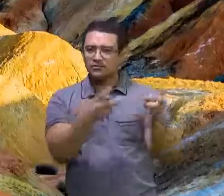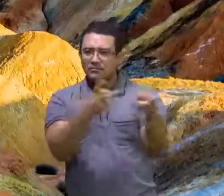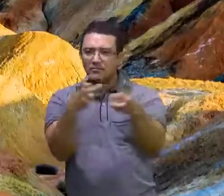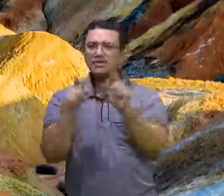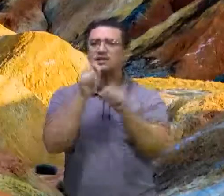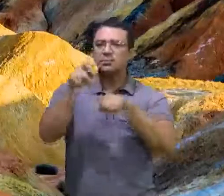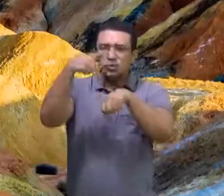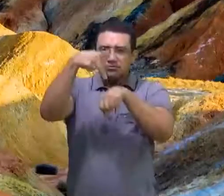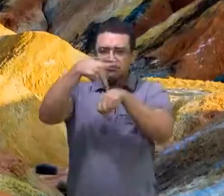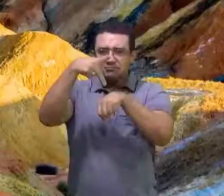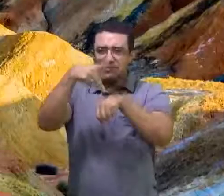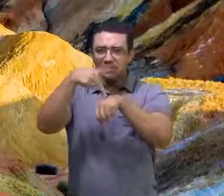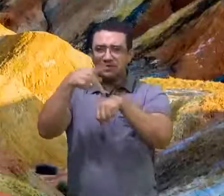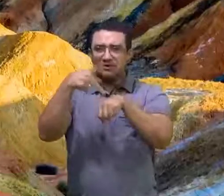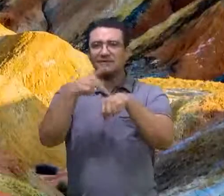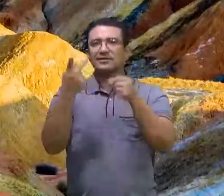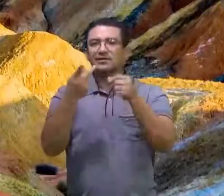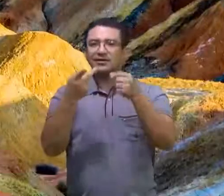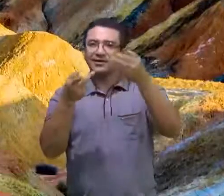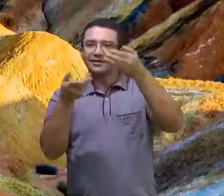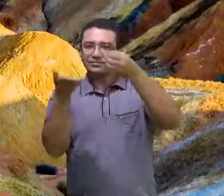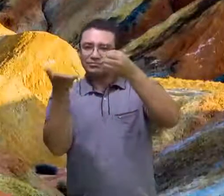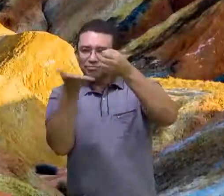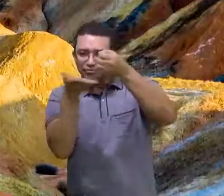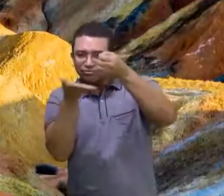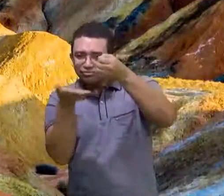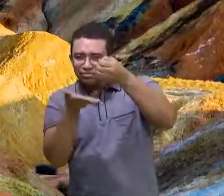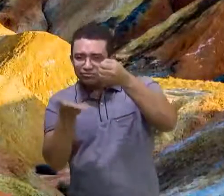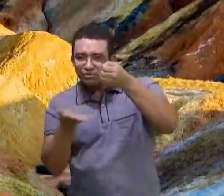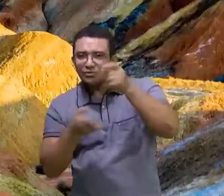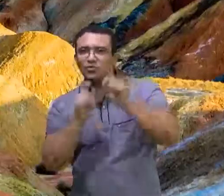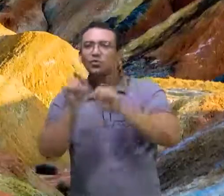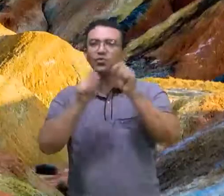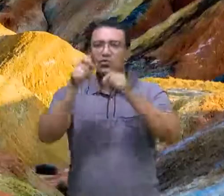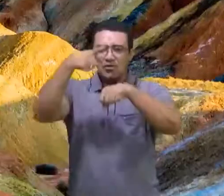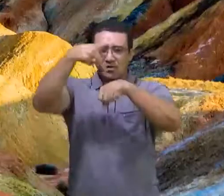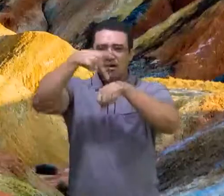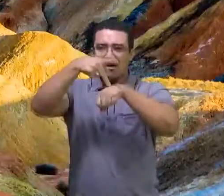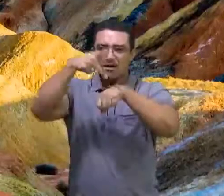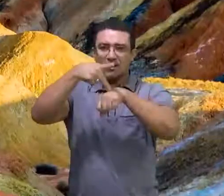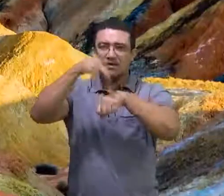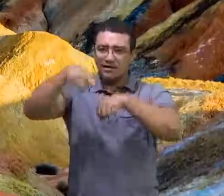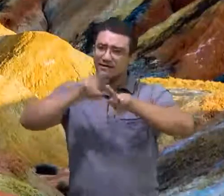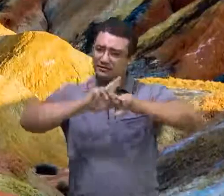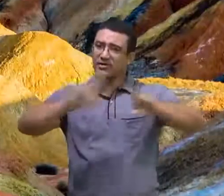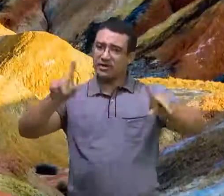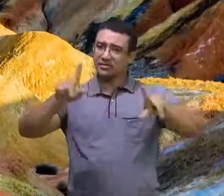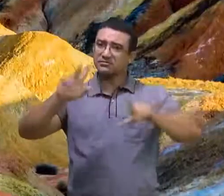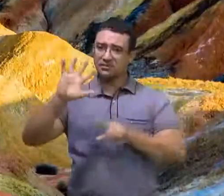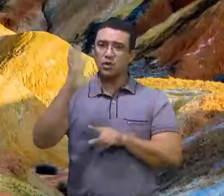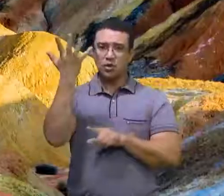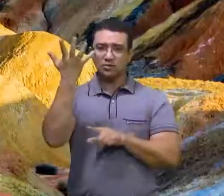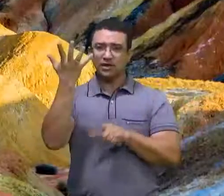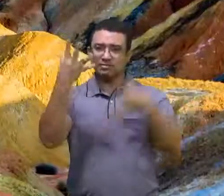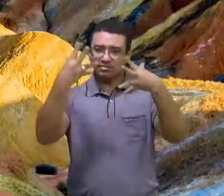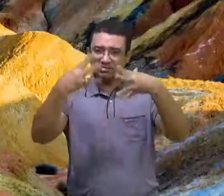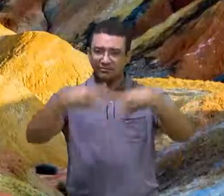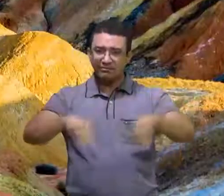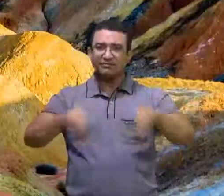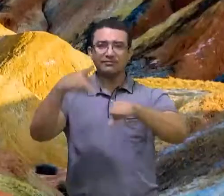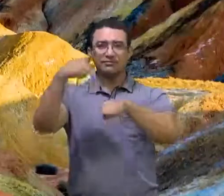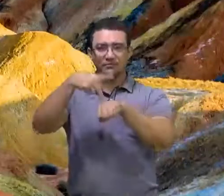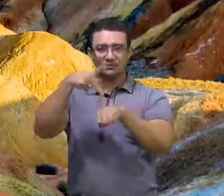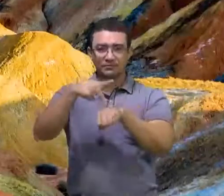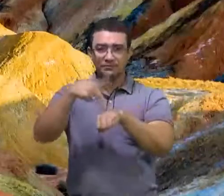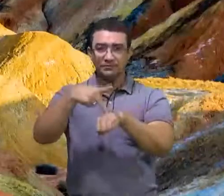a rocha, né, em suas camadas, com suas formações minerais diferenciadas. Então acontece o desgaste da